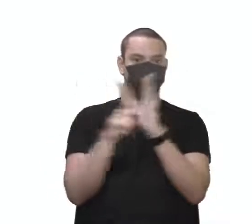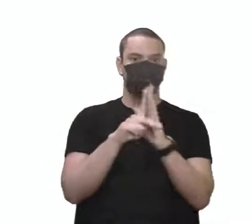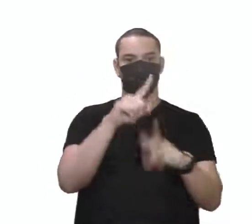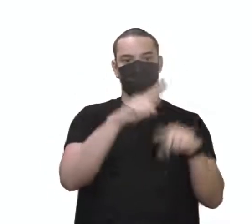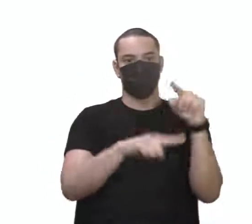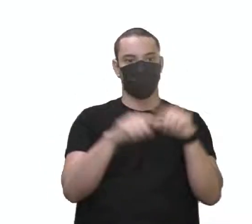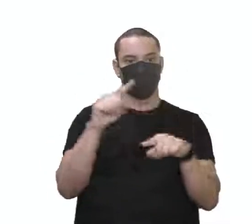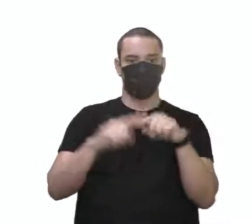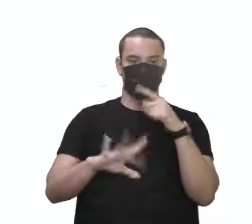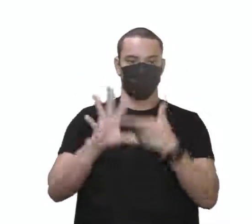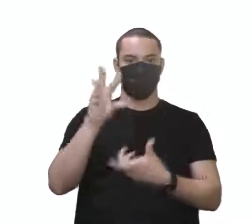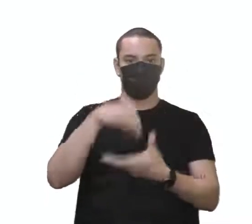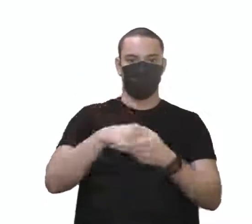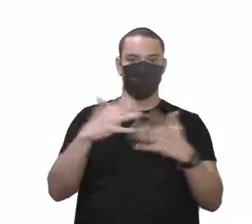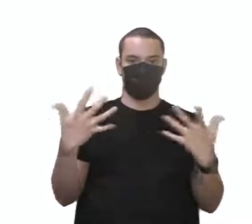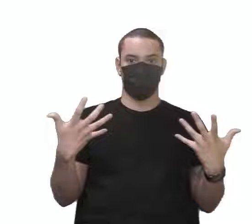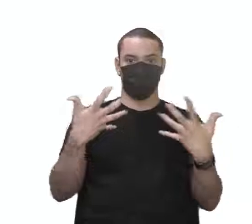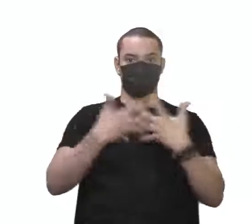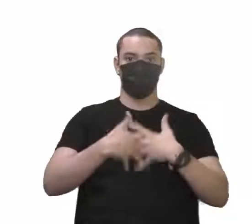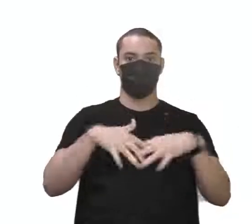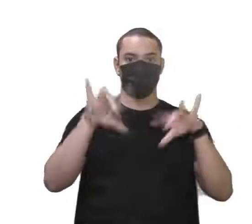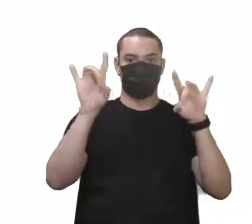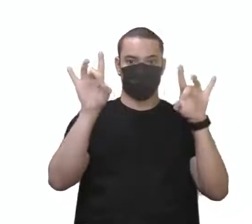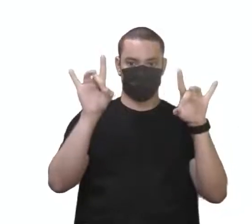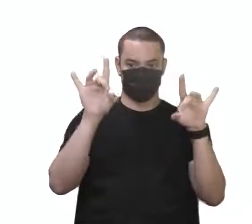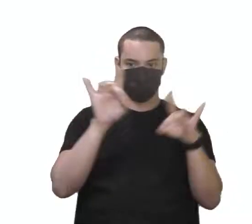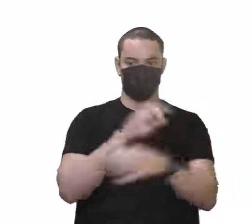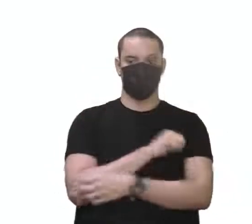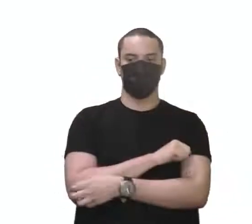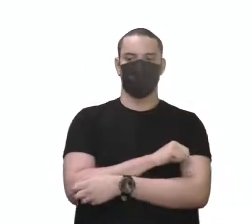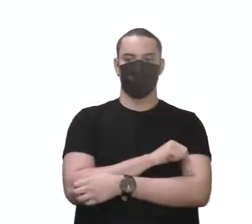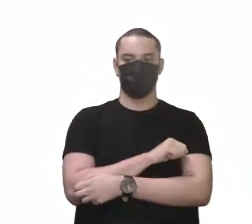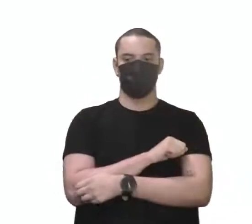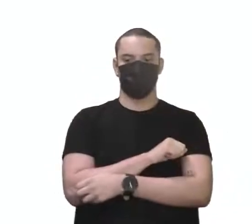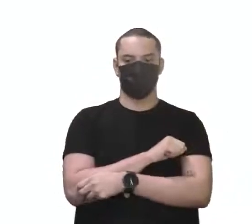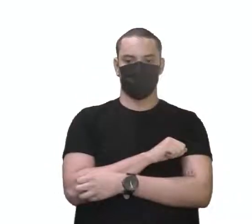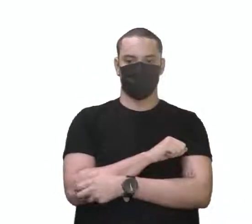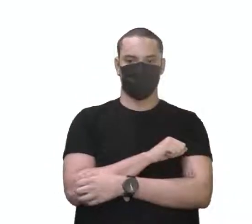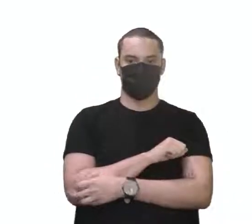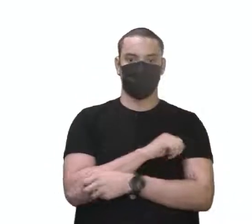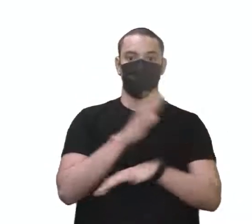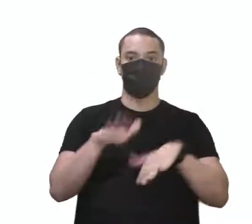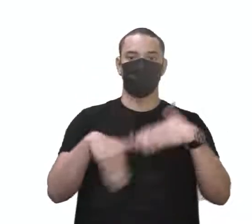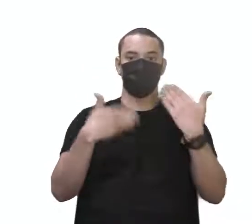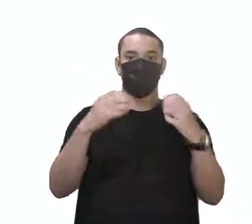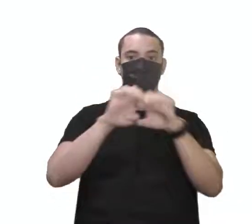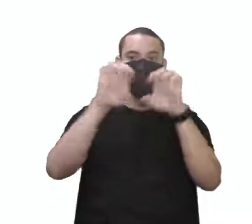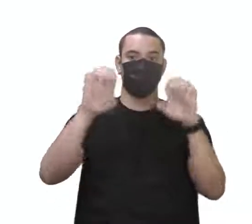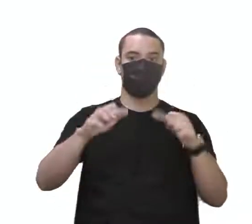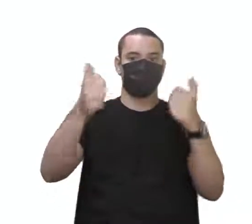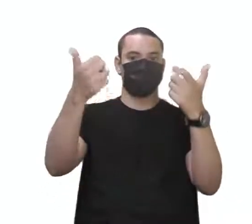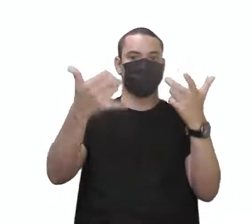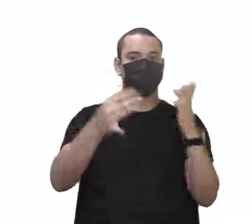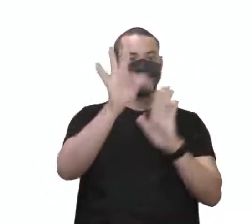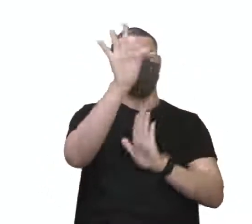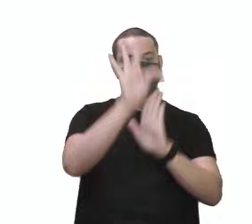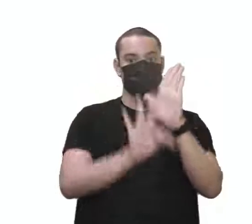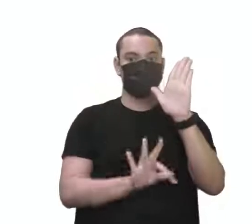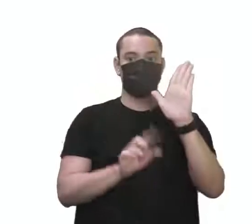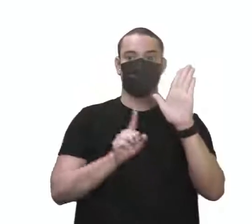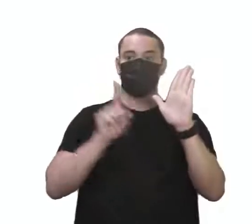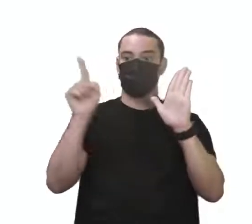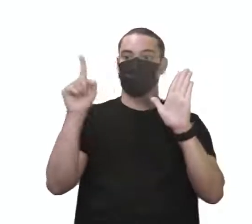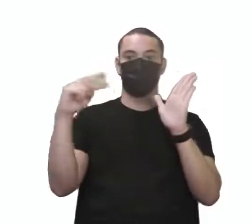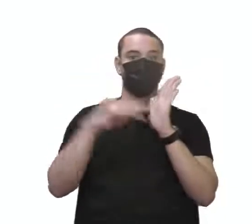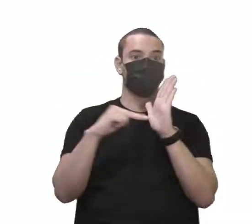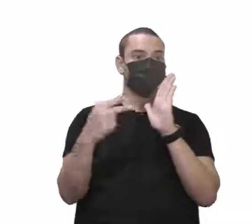um produto funcional específico. A estrutura a que se refere o texto. Vamos, presta